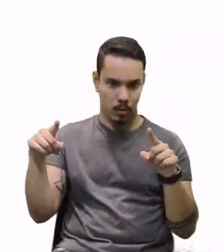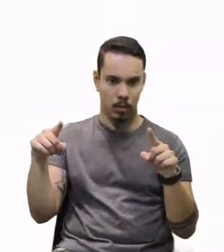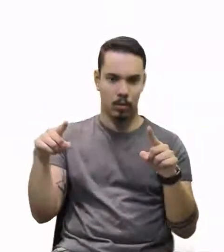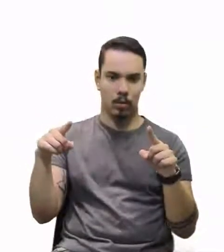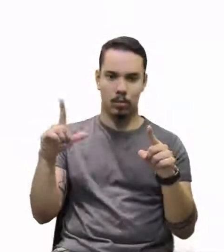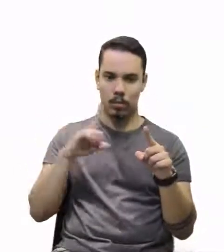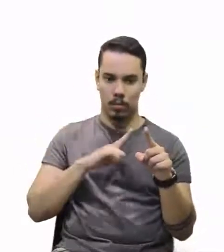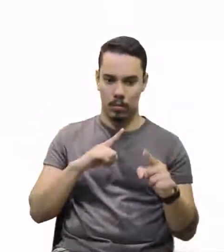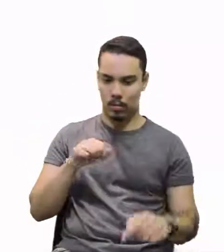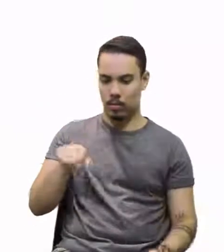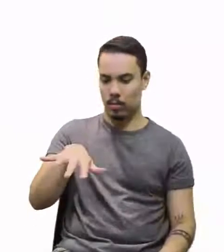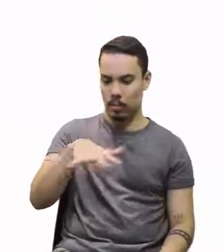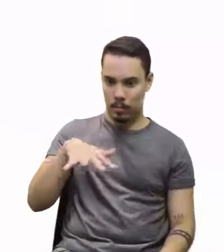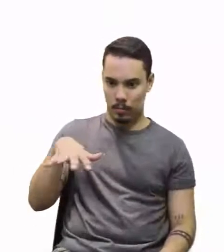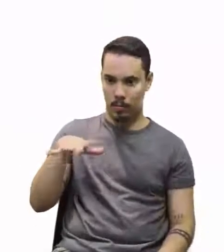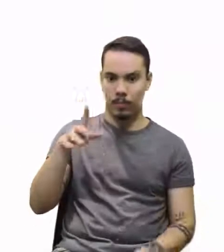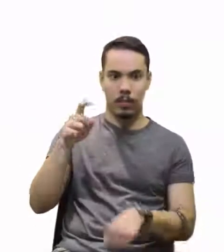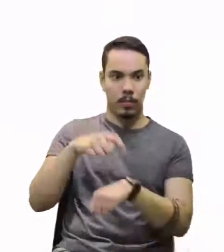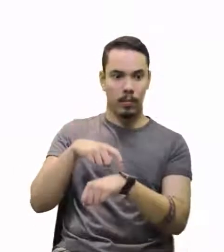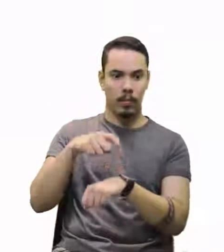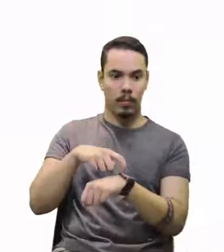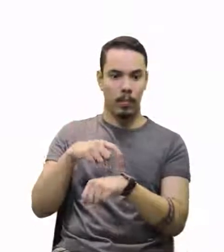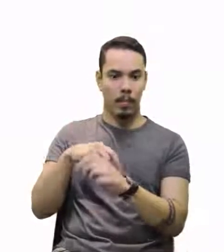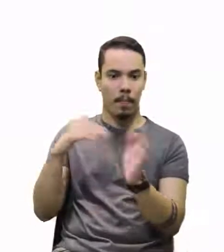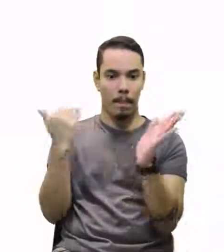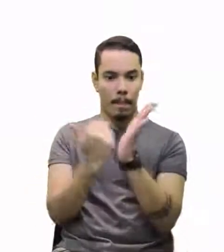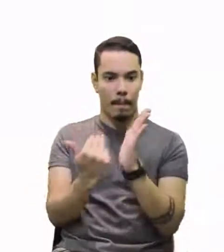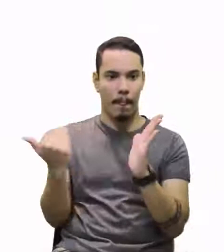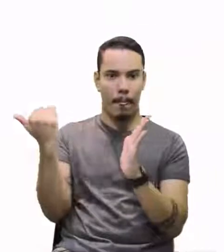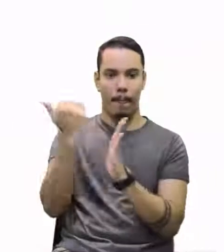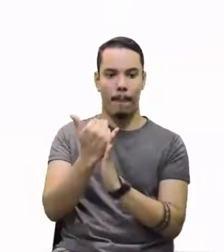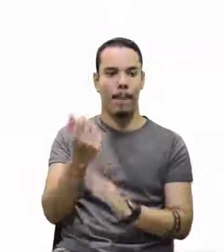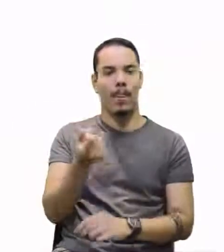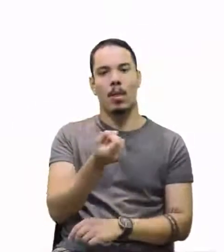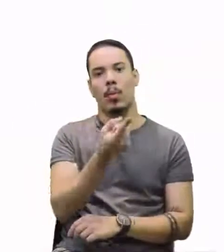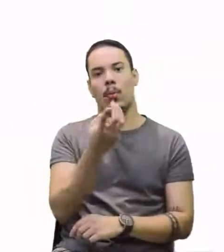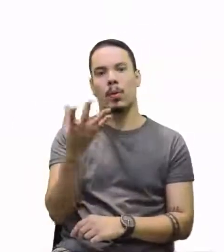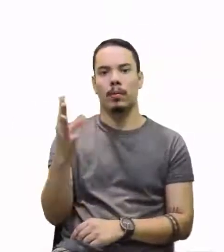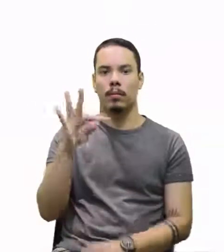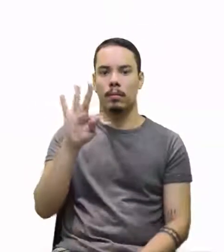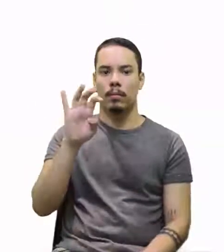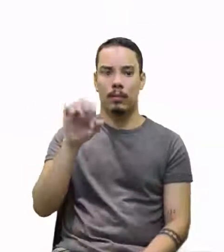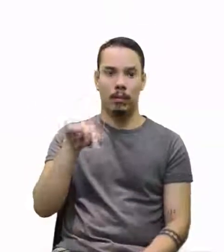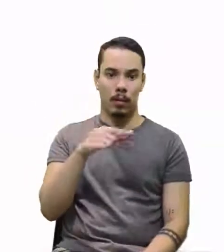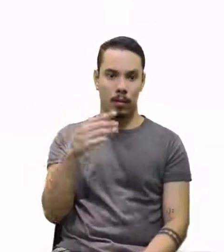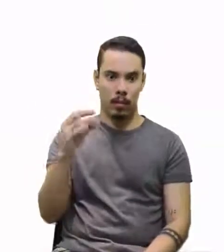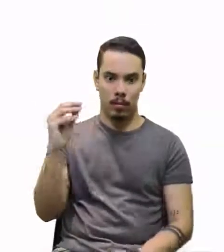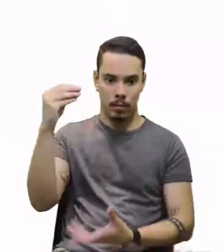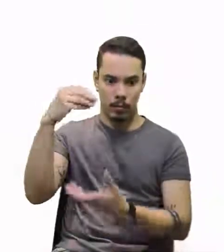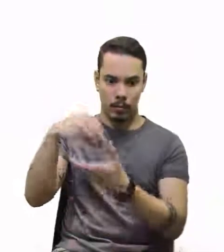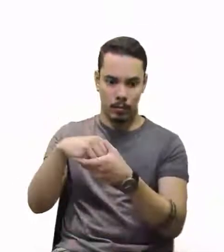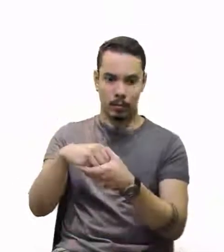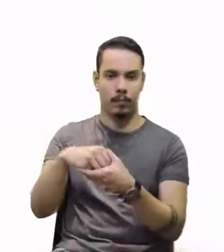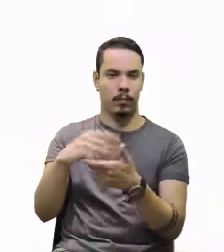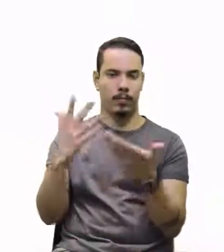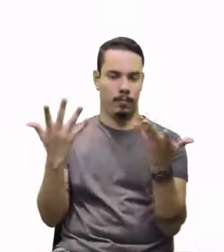um espaço de tempo, maior a quantidade de tensão nos terminais do